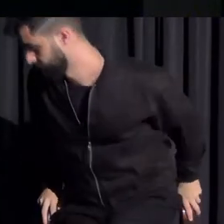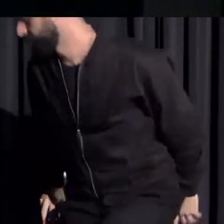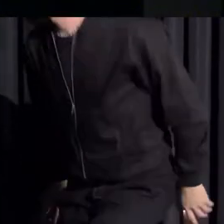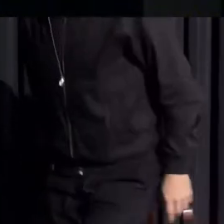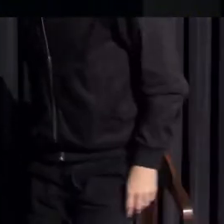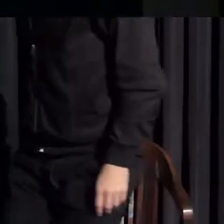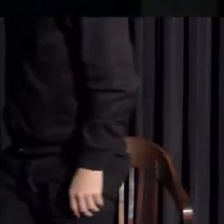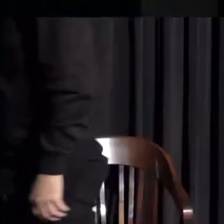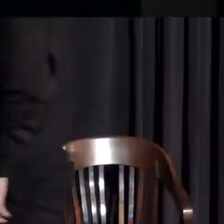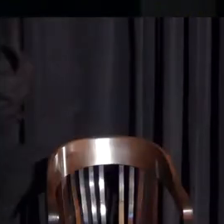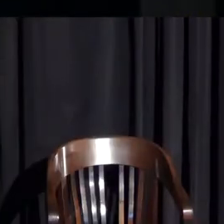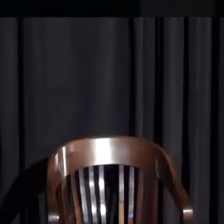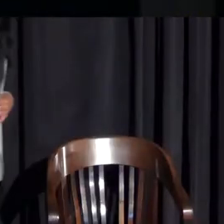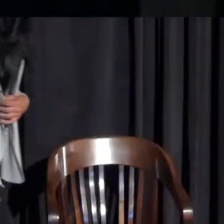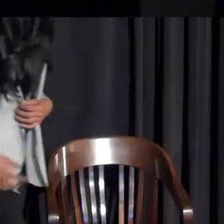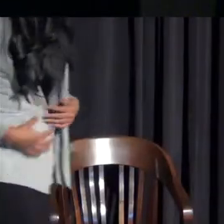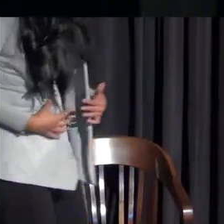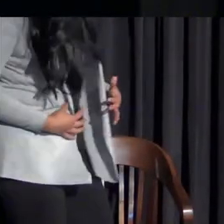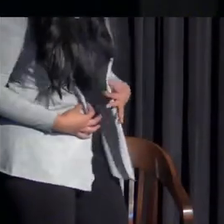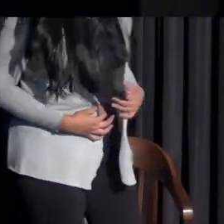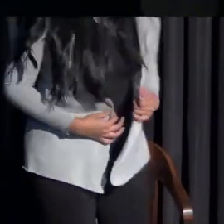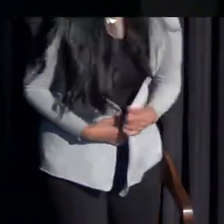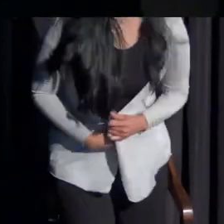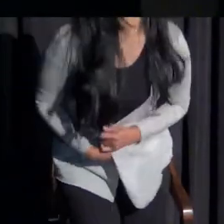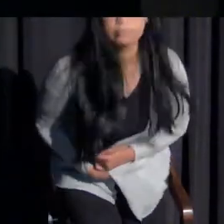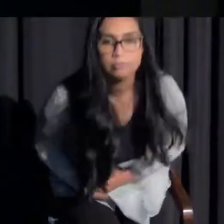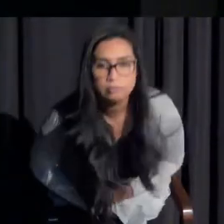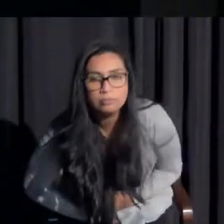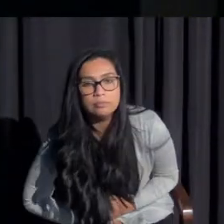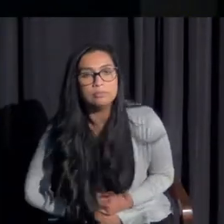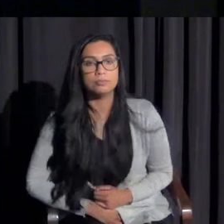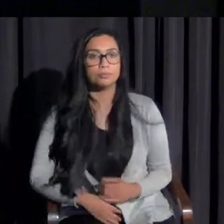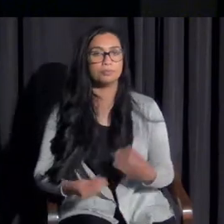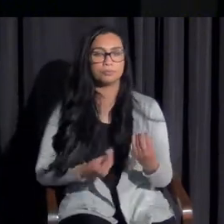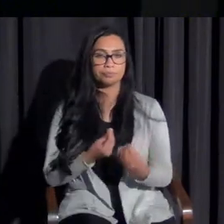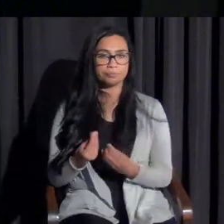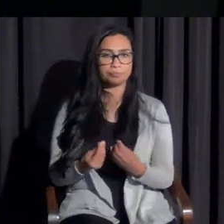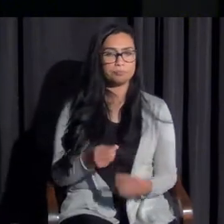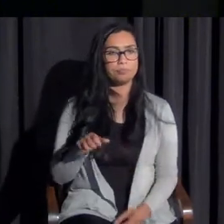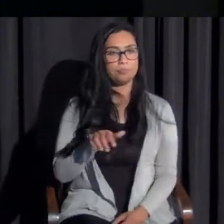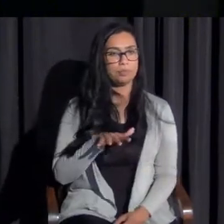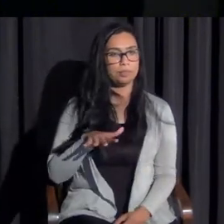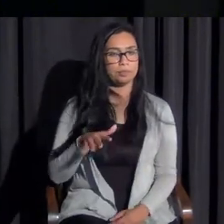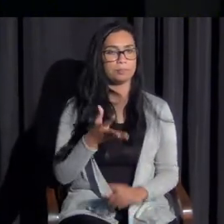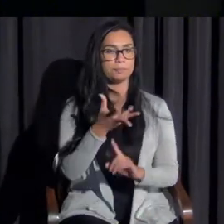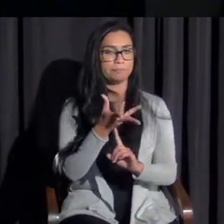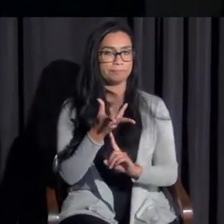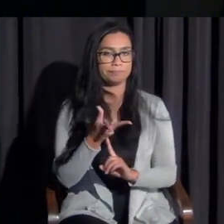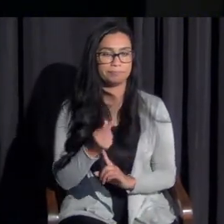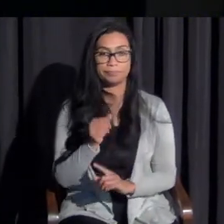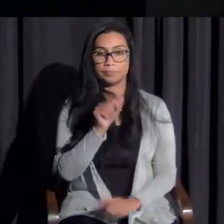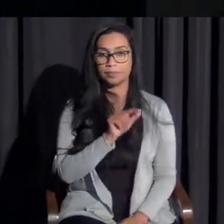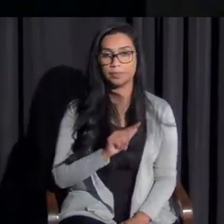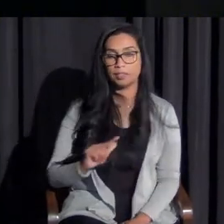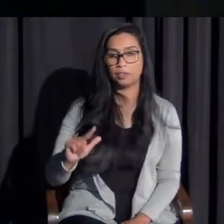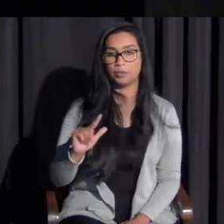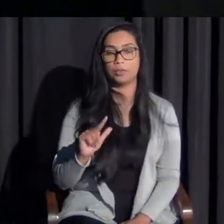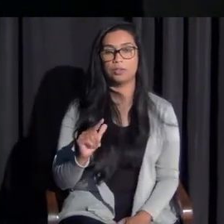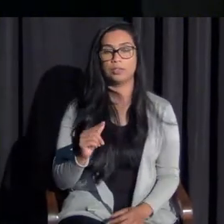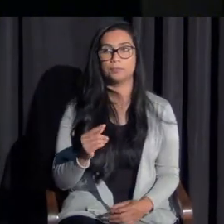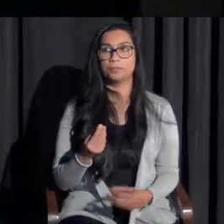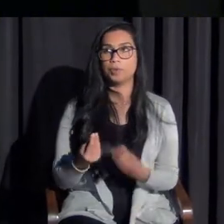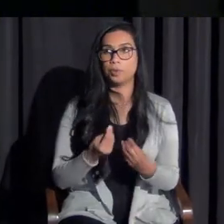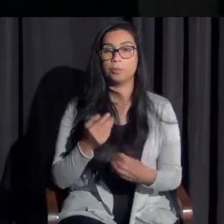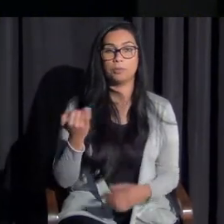né, o quanto o lúdico, o artístico e o literário são importantes nesse sentido também. A gente vê,